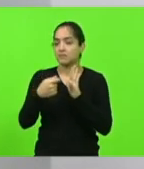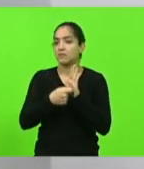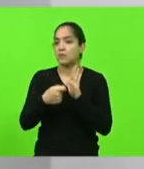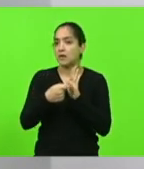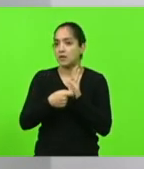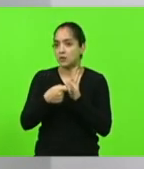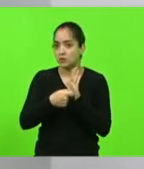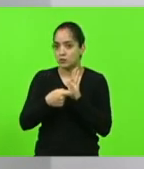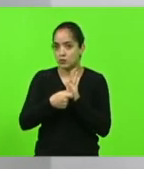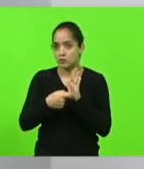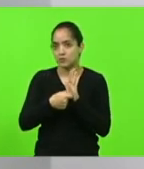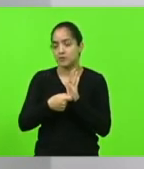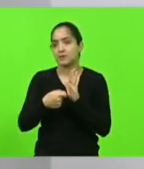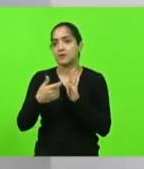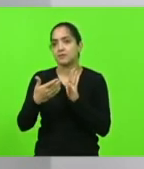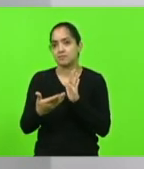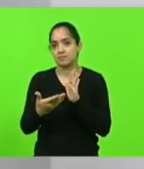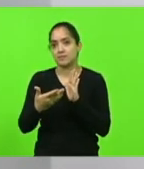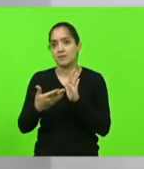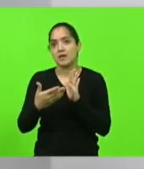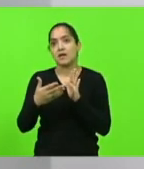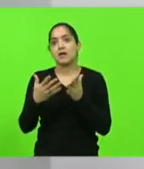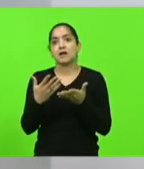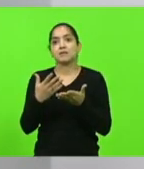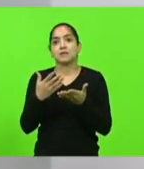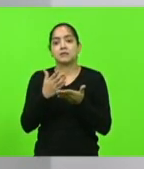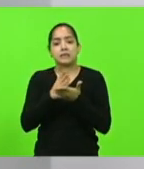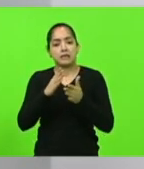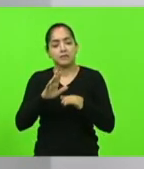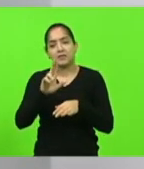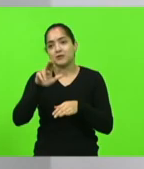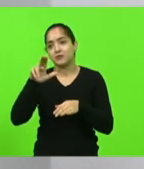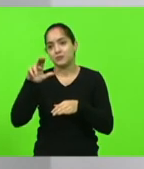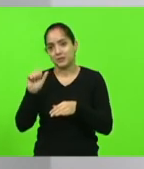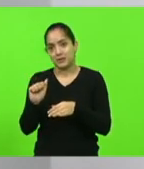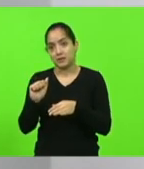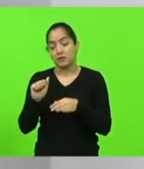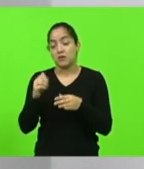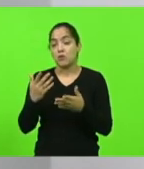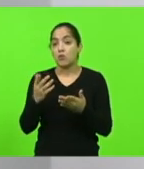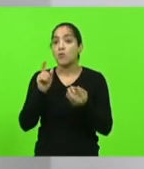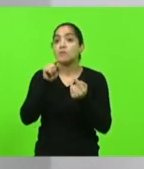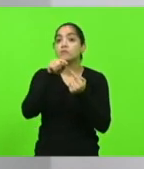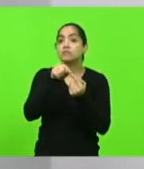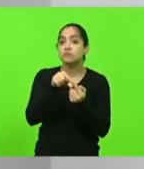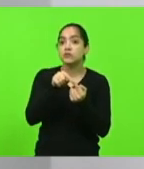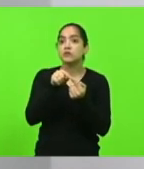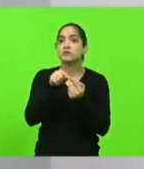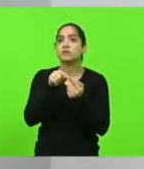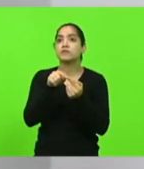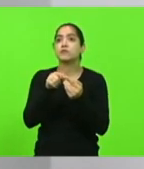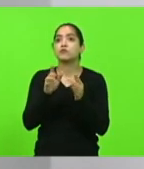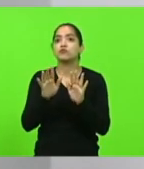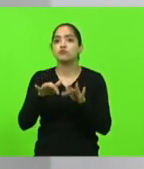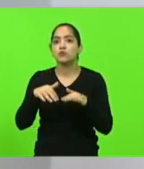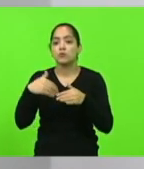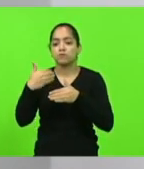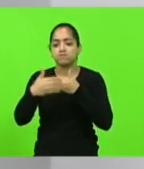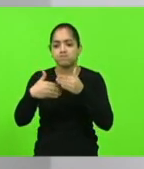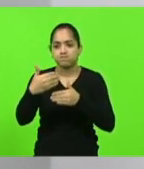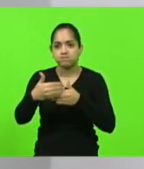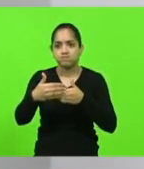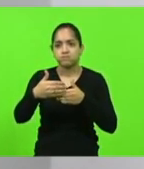que nunca pode acabar o objetivo é colocar fim ao ciclo perverso de